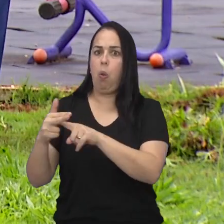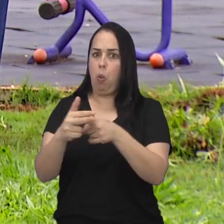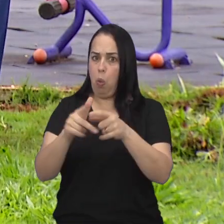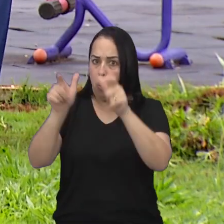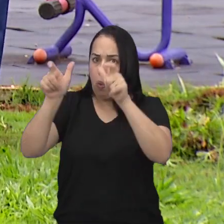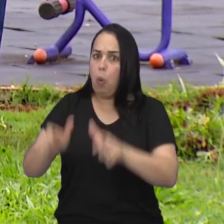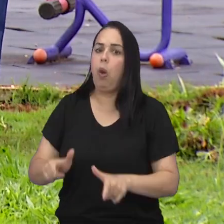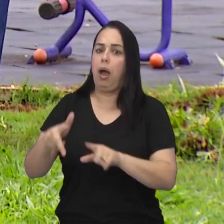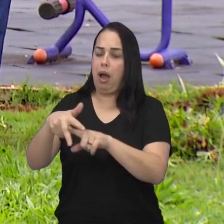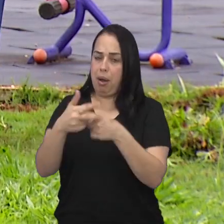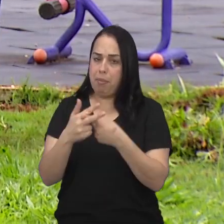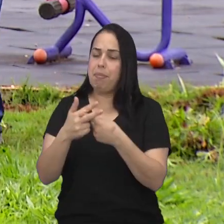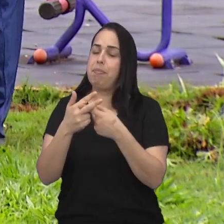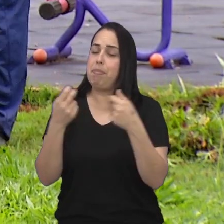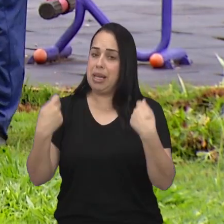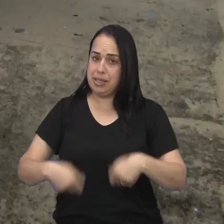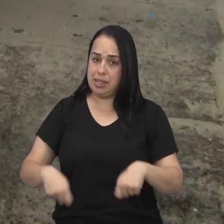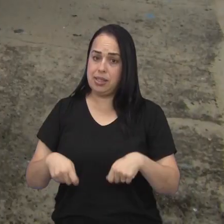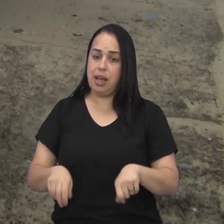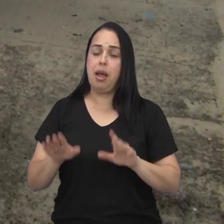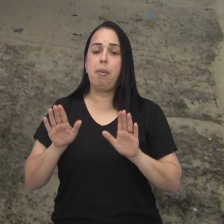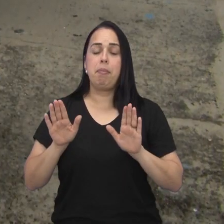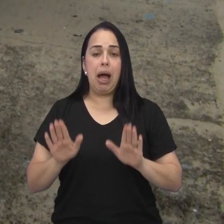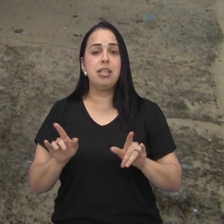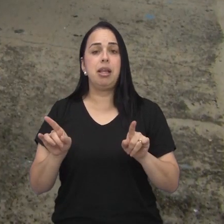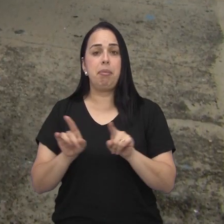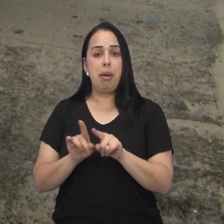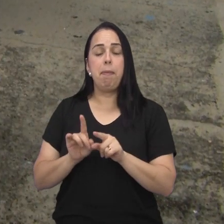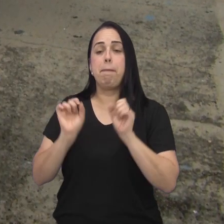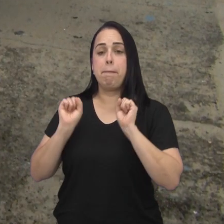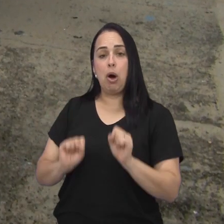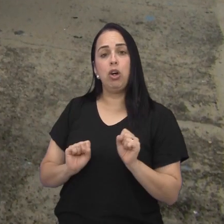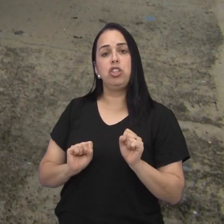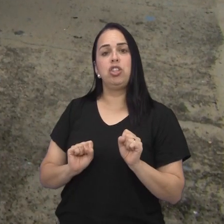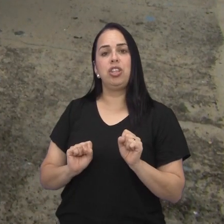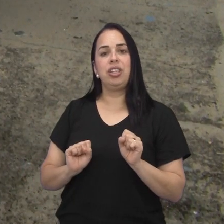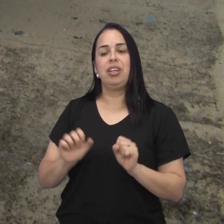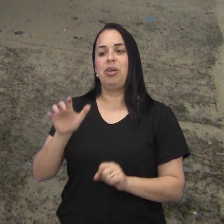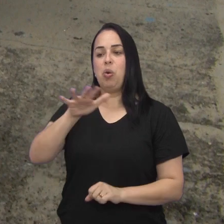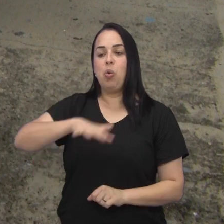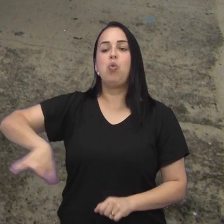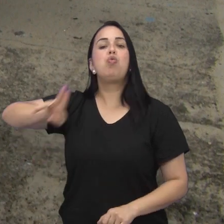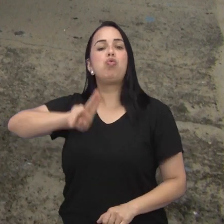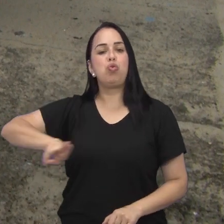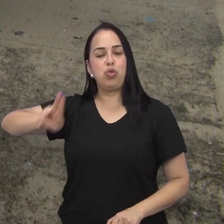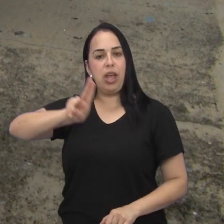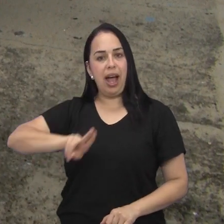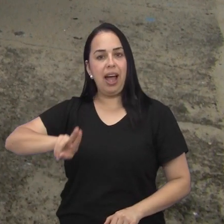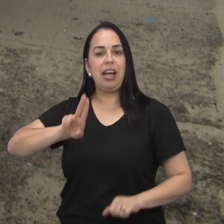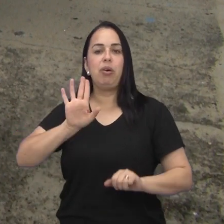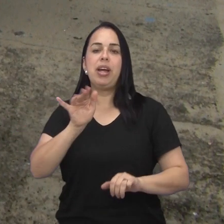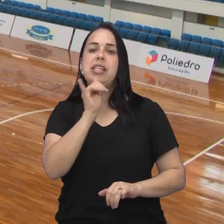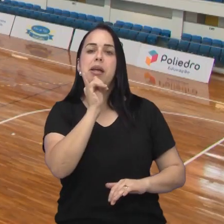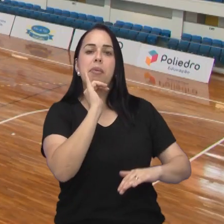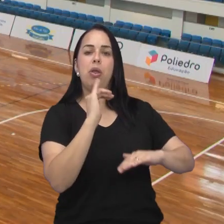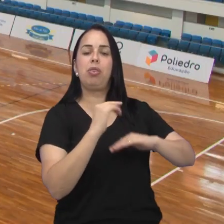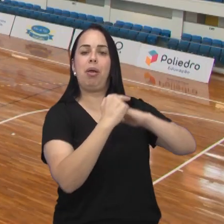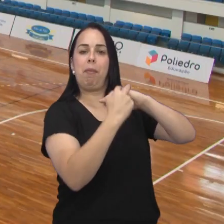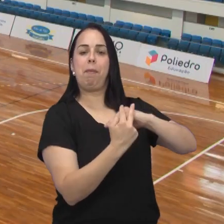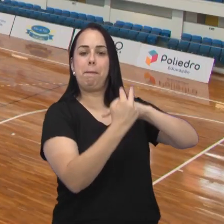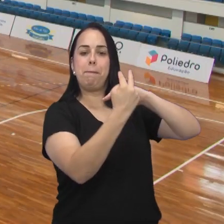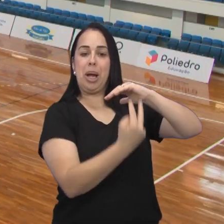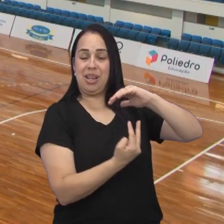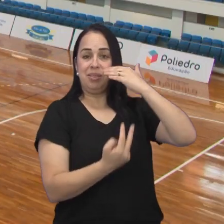manutenção de um determinado bem público. Em contrapartida, pode explorar comercialmente o espaço. É o que